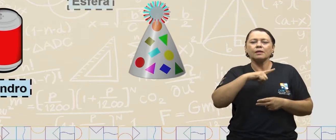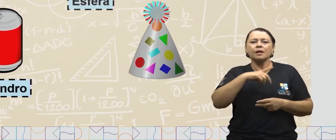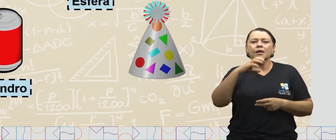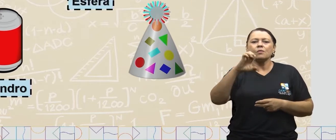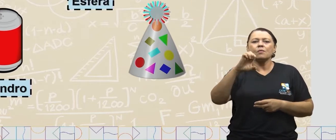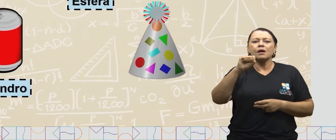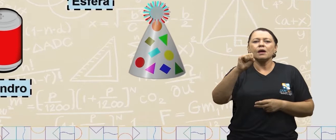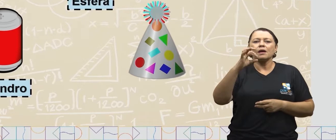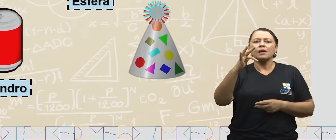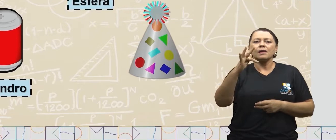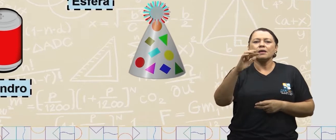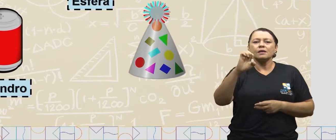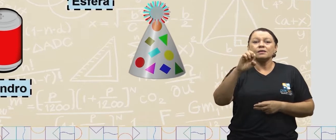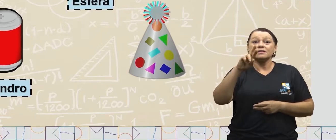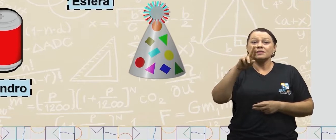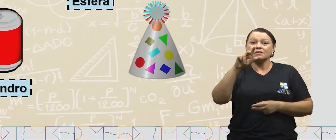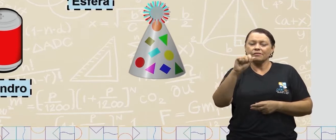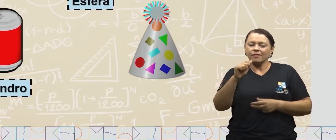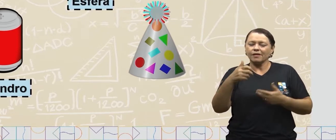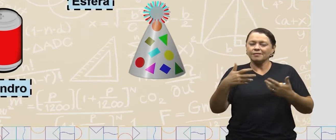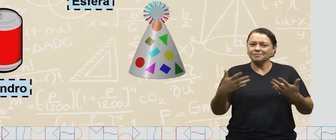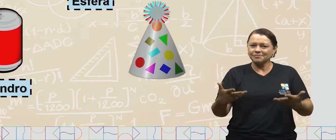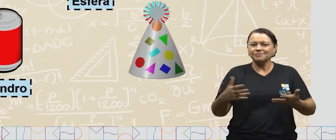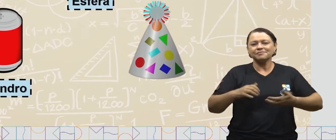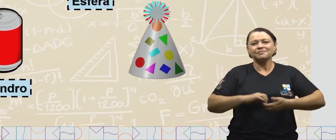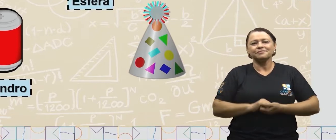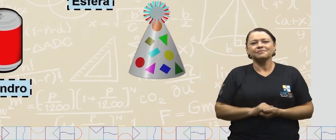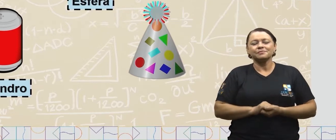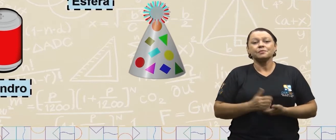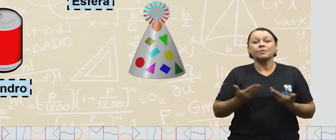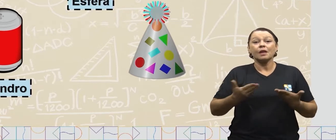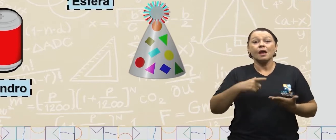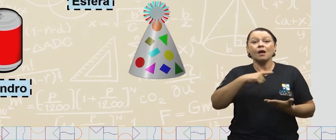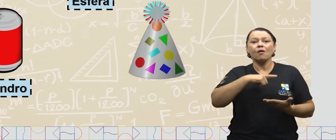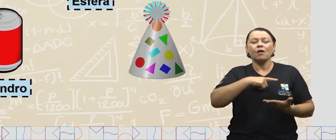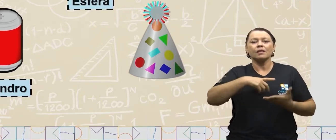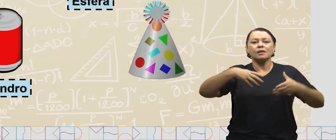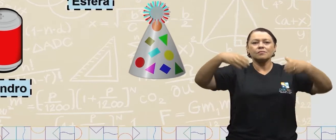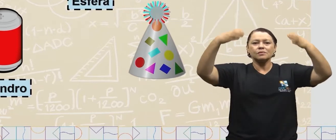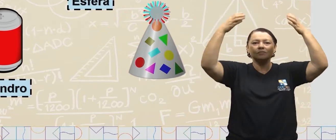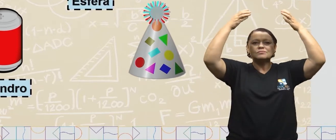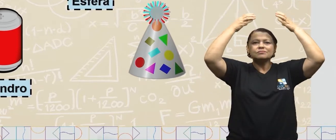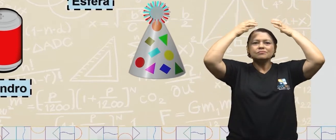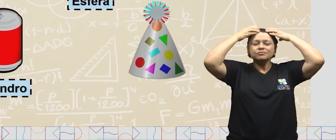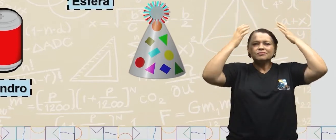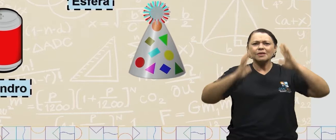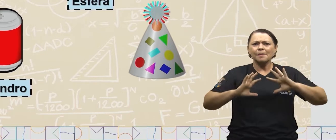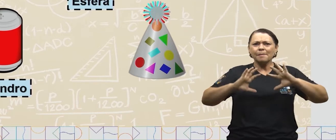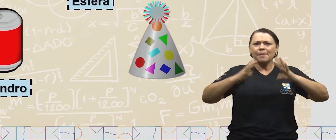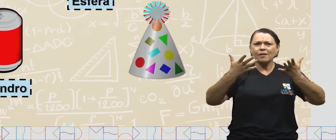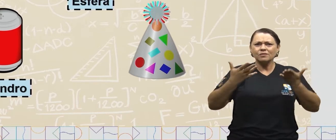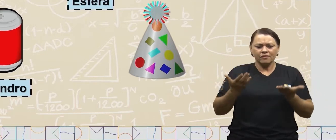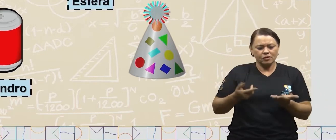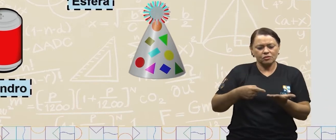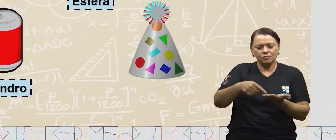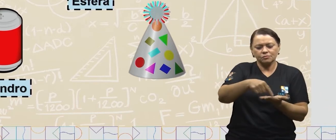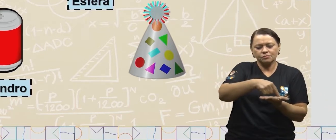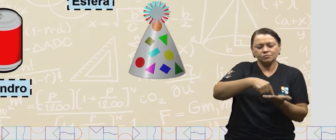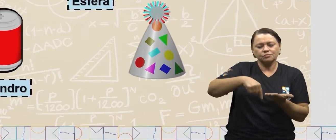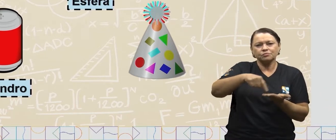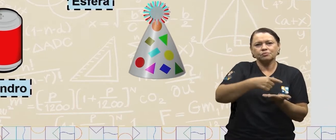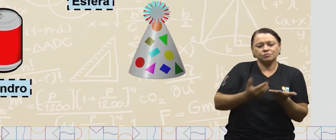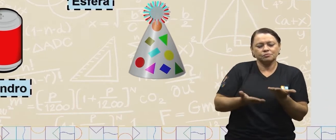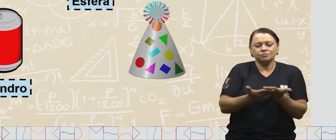uma esfera. Muito bem. Agora, temos um chapéu de festa. Ele possui uma base